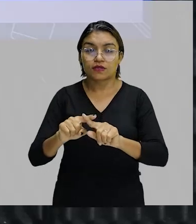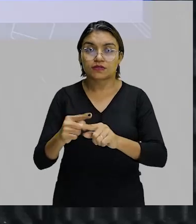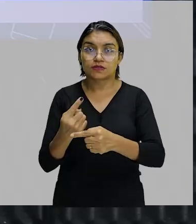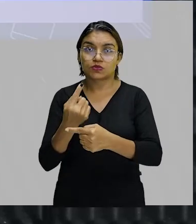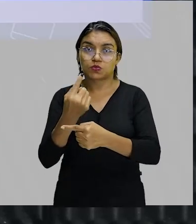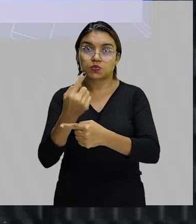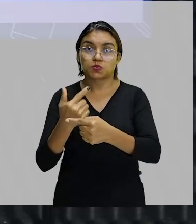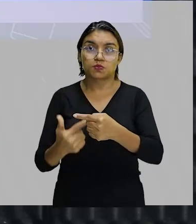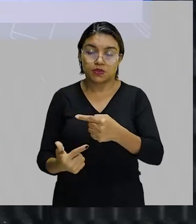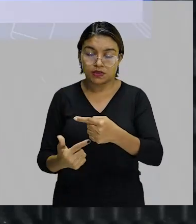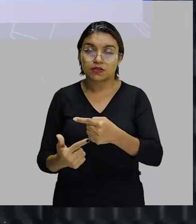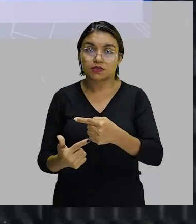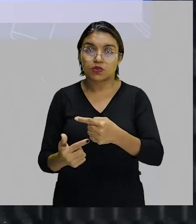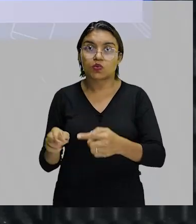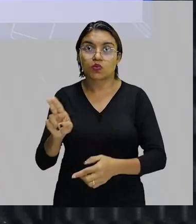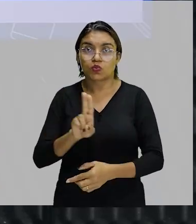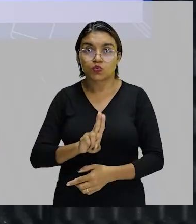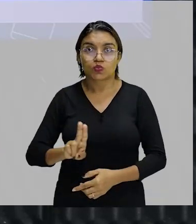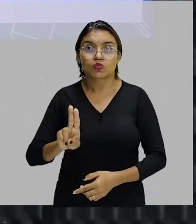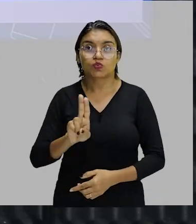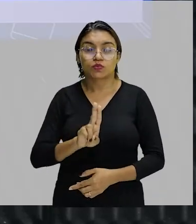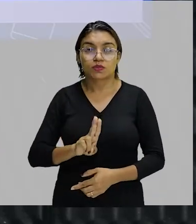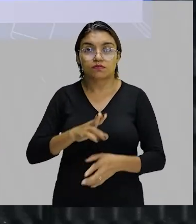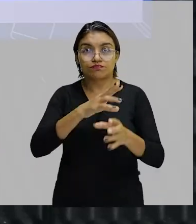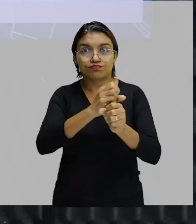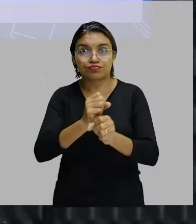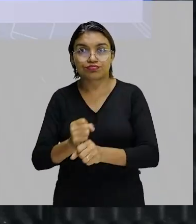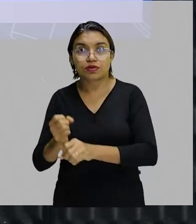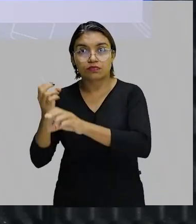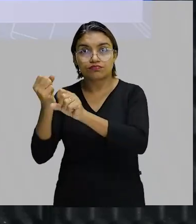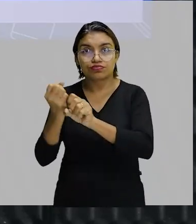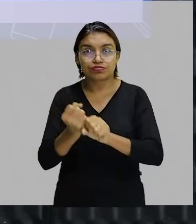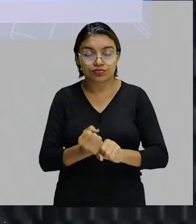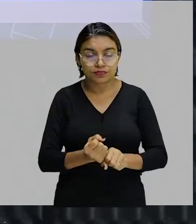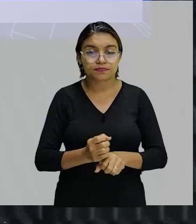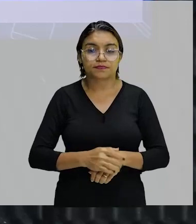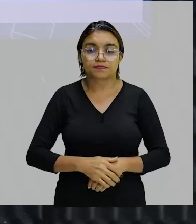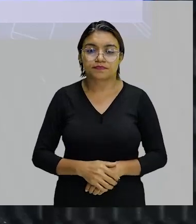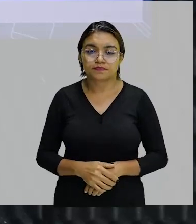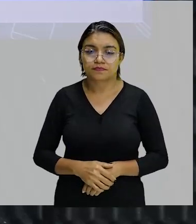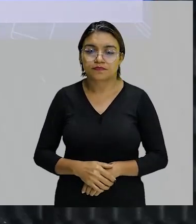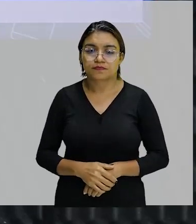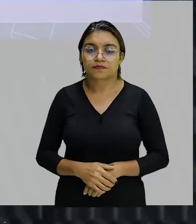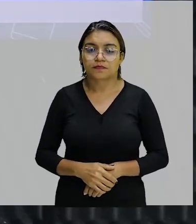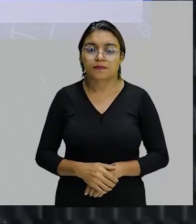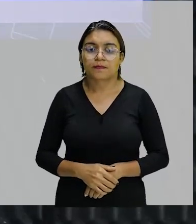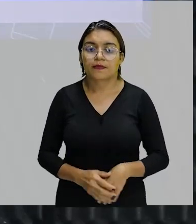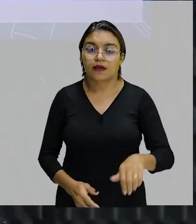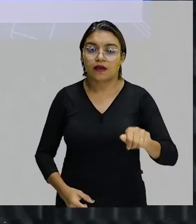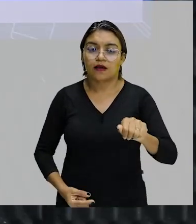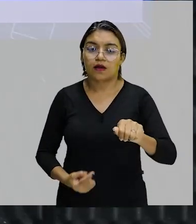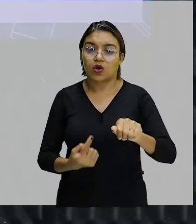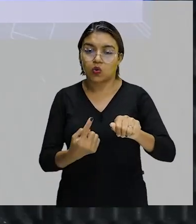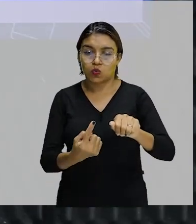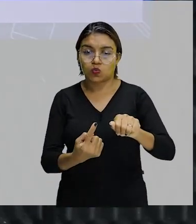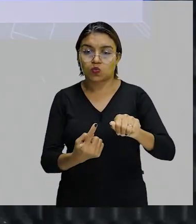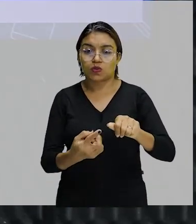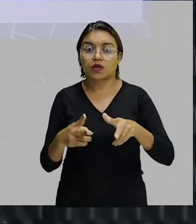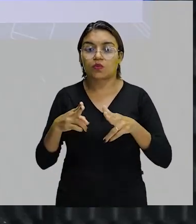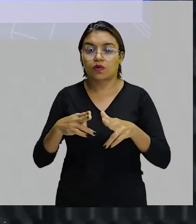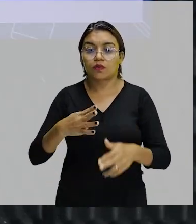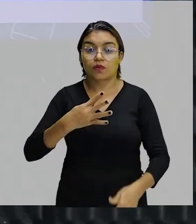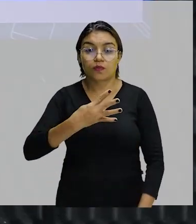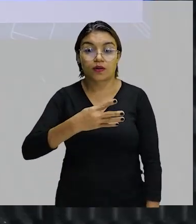fazer a multiplicação em x, ou produto dos meios igual a produto dos extremos. E quando eu faço isso, né, o meu A1 vai